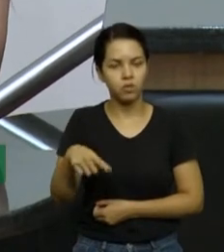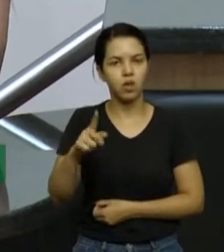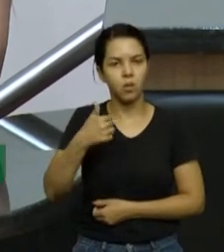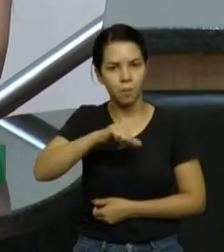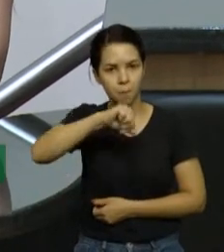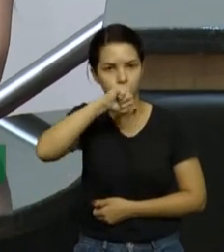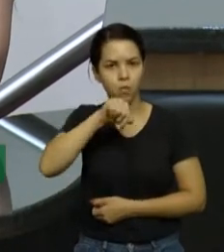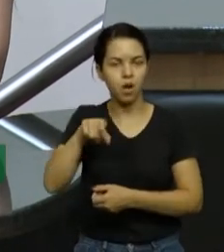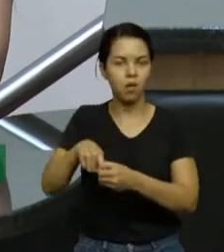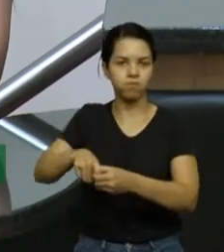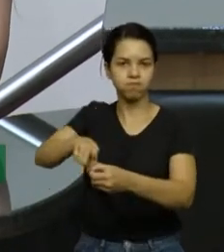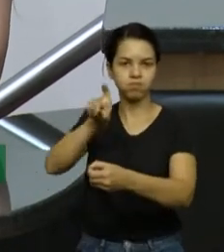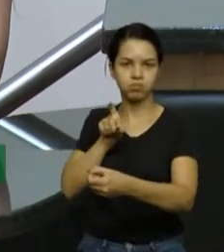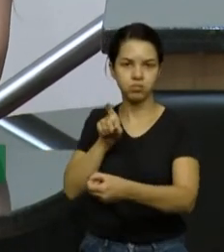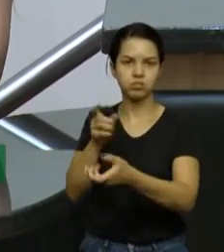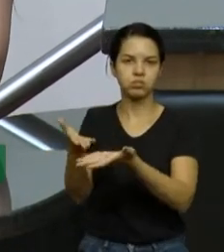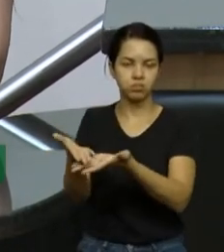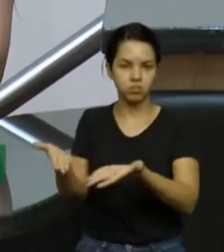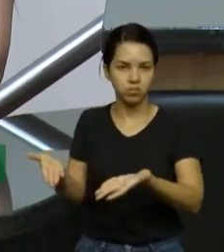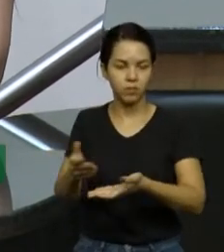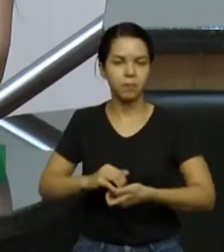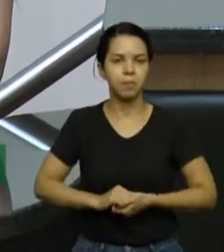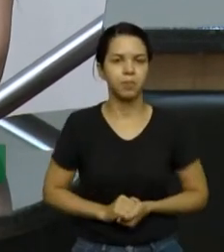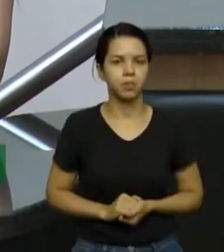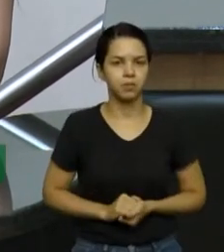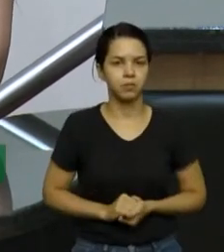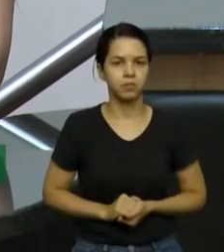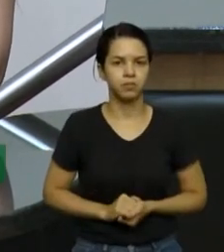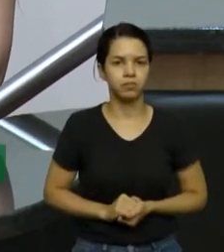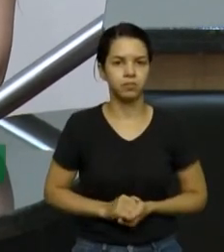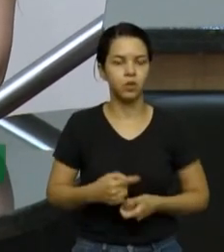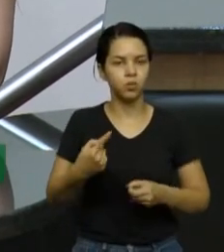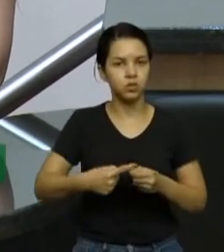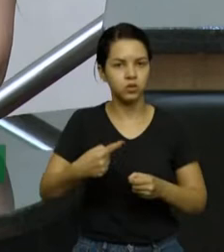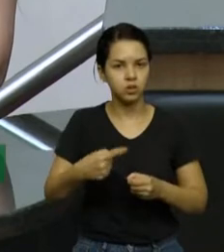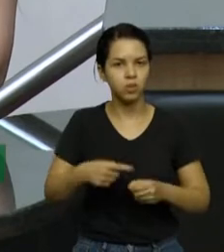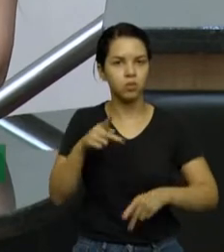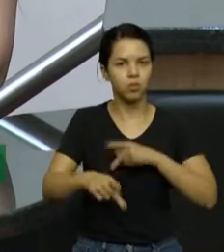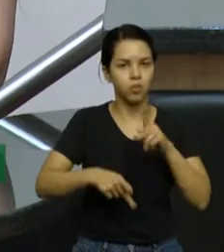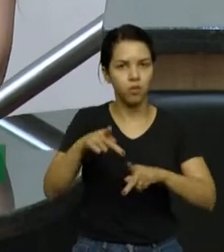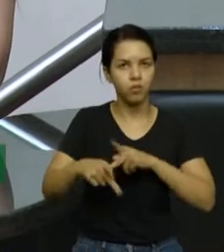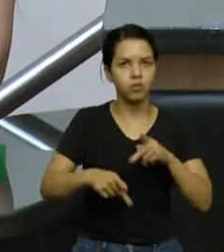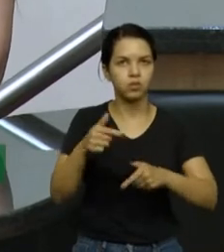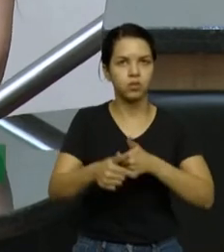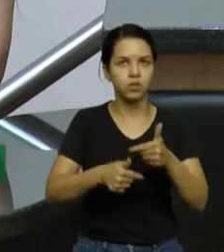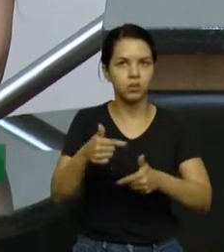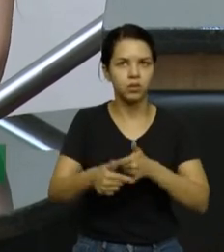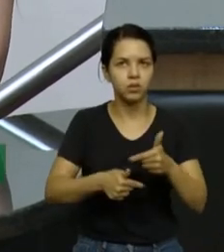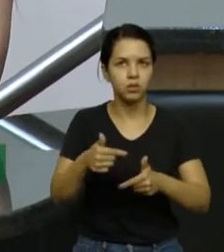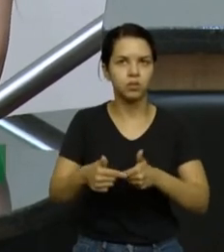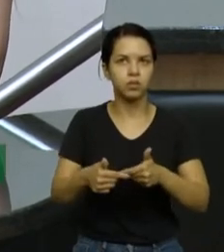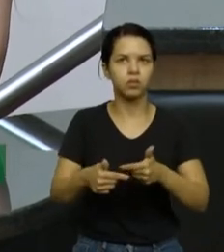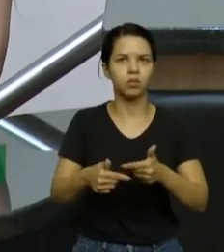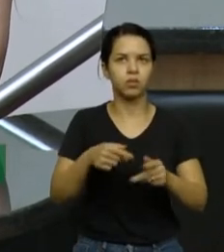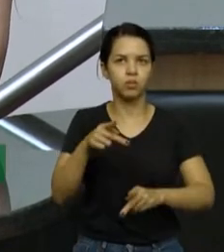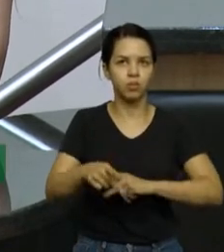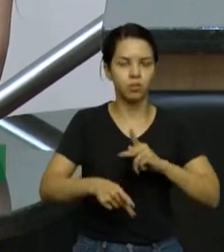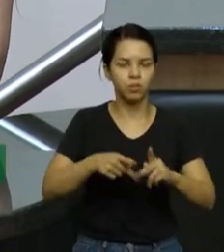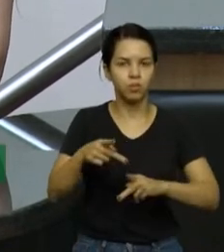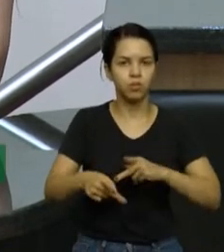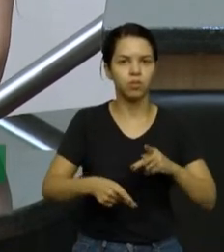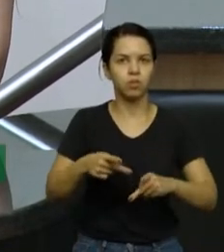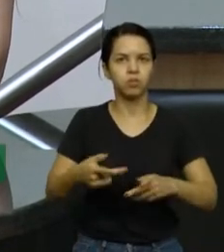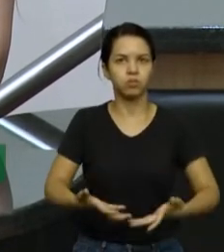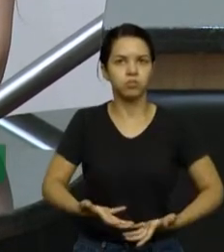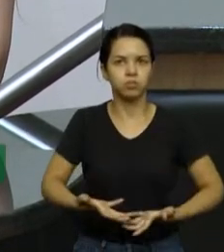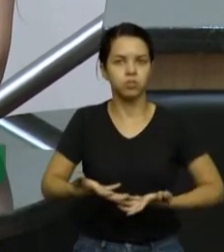emancipou. Mas um município de um povo muito trabalhador, um povo guerreiro, aguerrido, e que